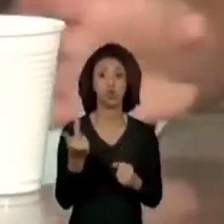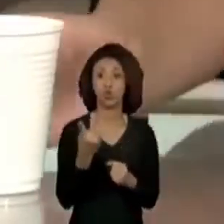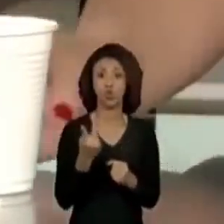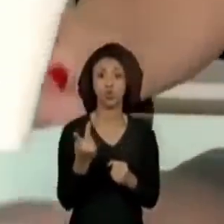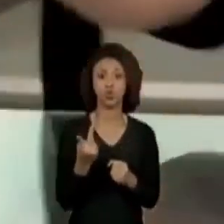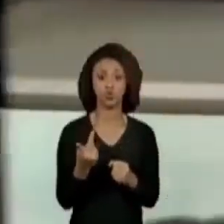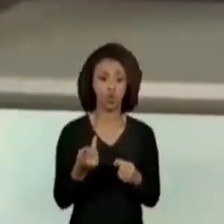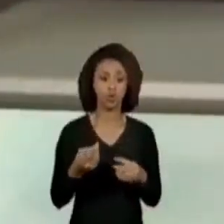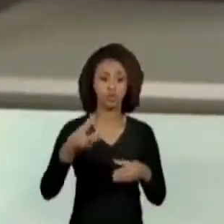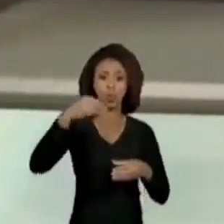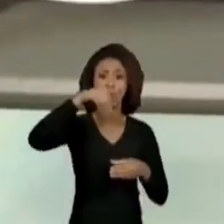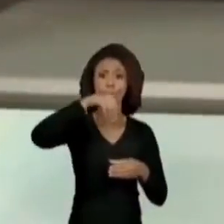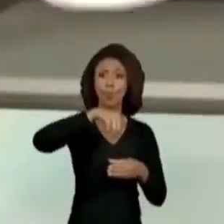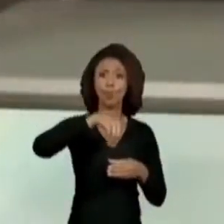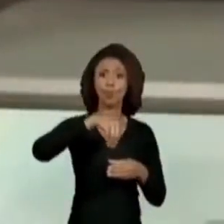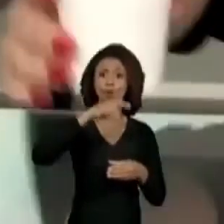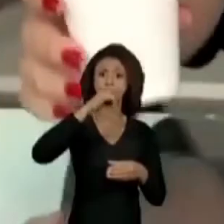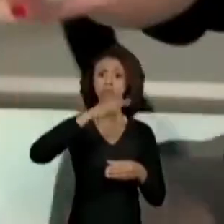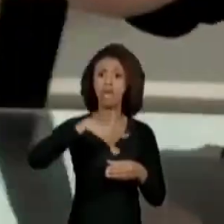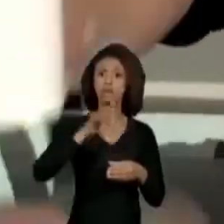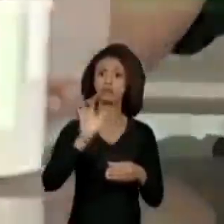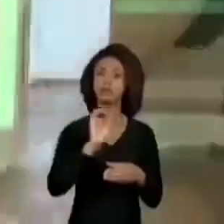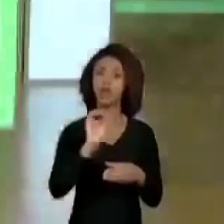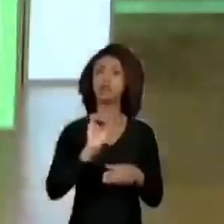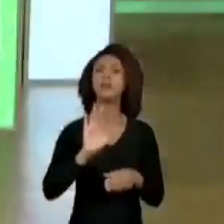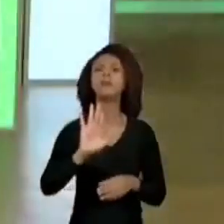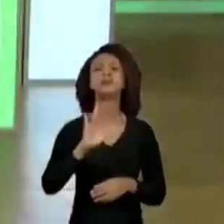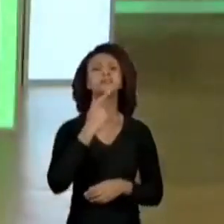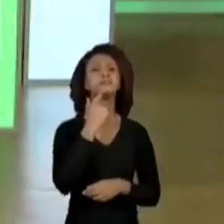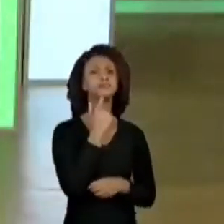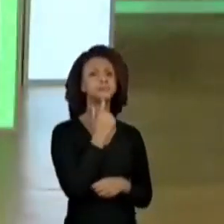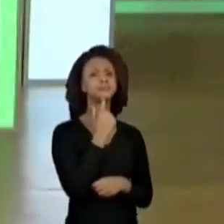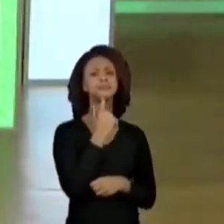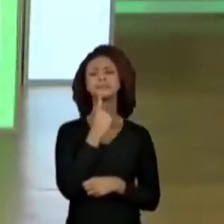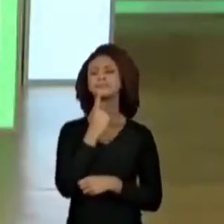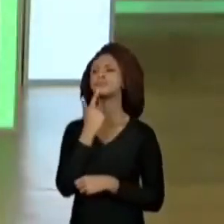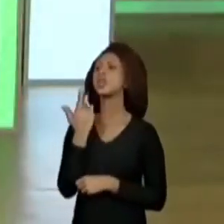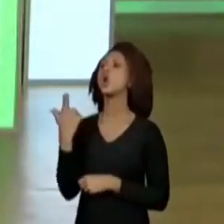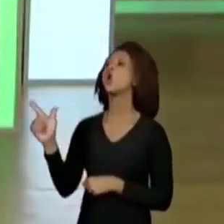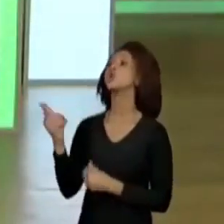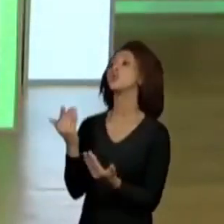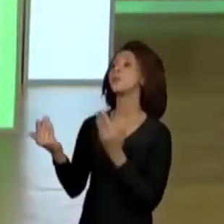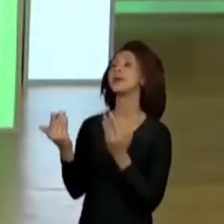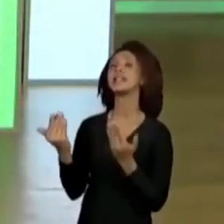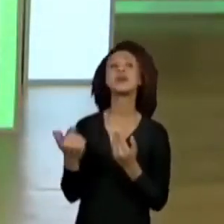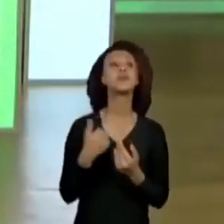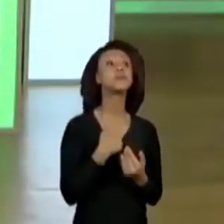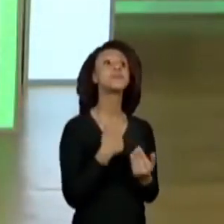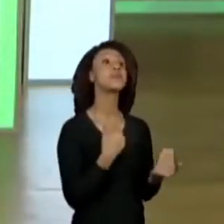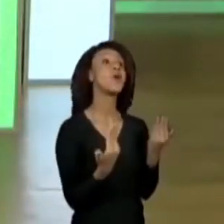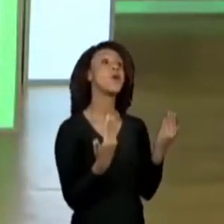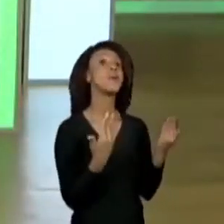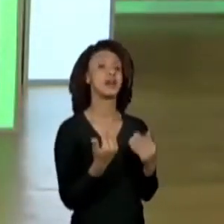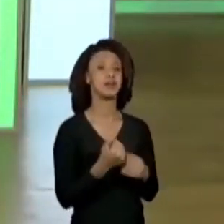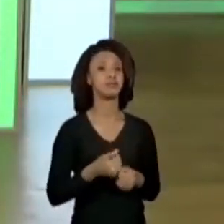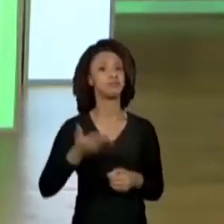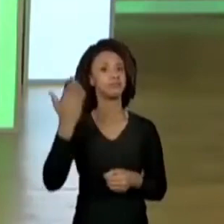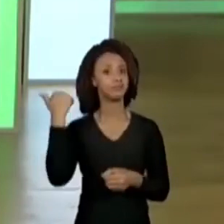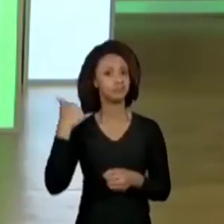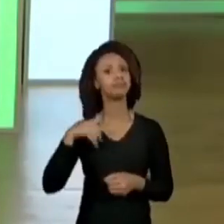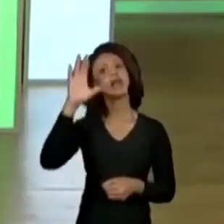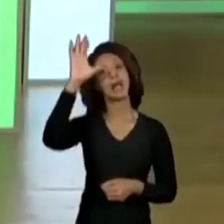né? Uhum. A gente não colocou nada, ó. Mas, pro, que vamos outra lá. Comparação a gente outra pode fazer? Que outra comparação? Nós aprendemos